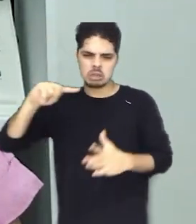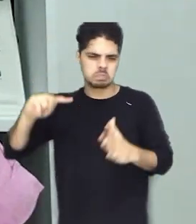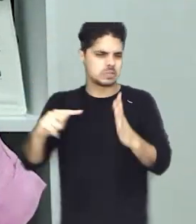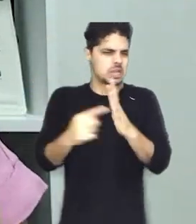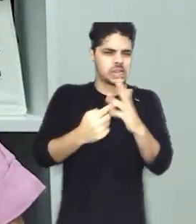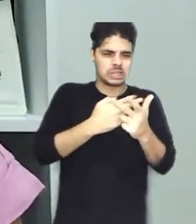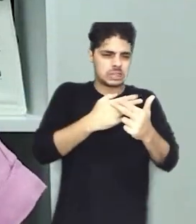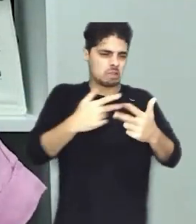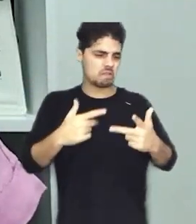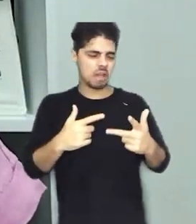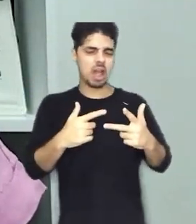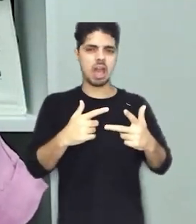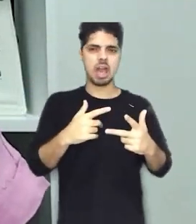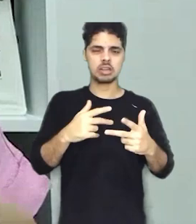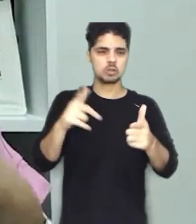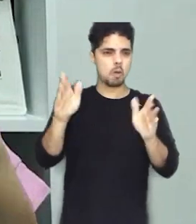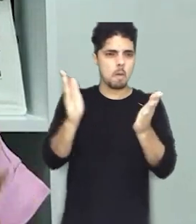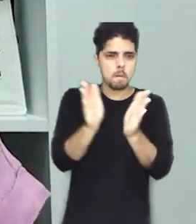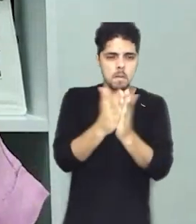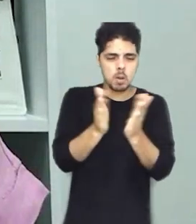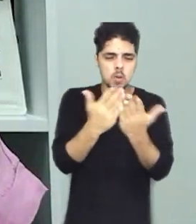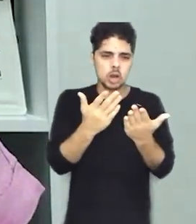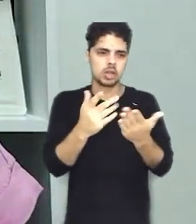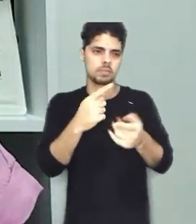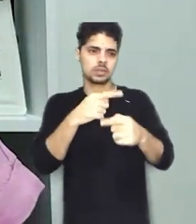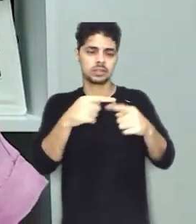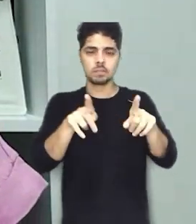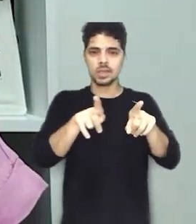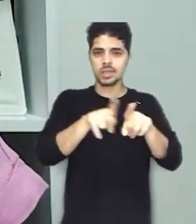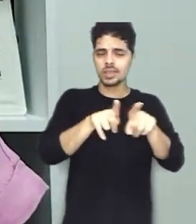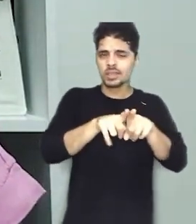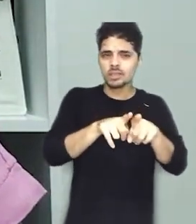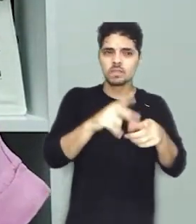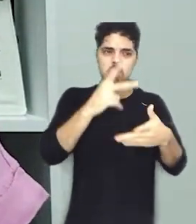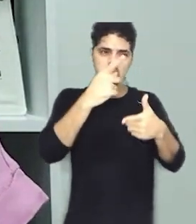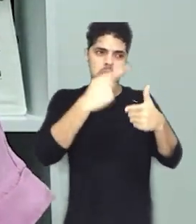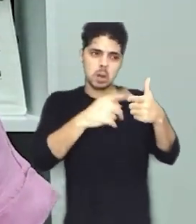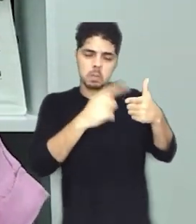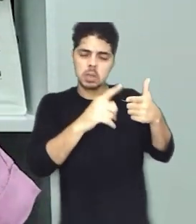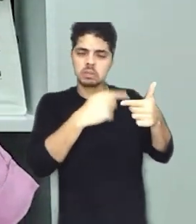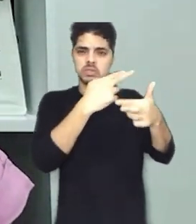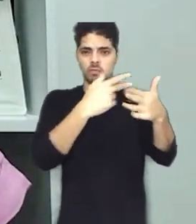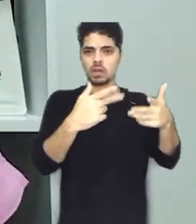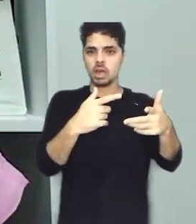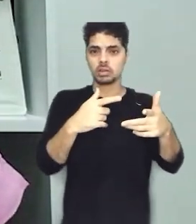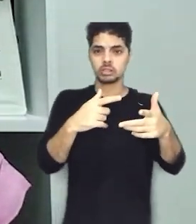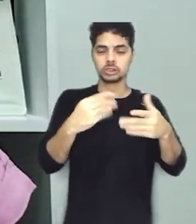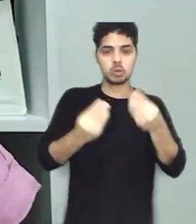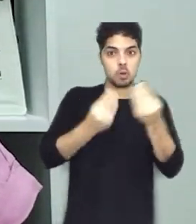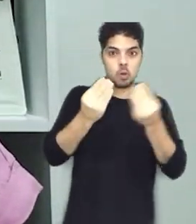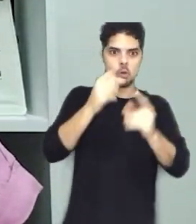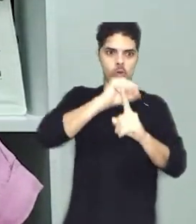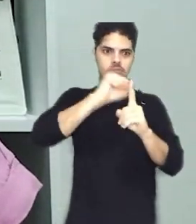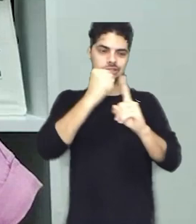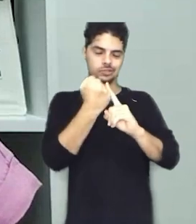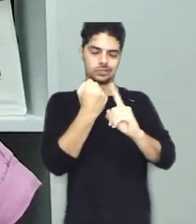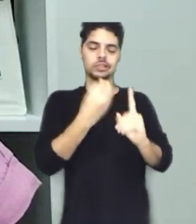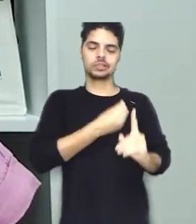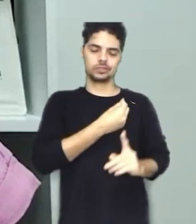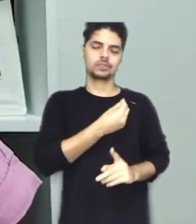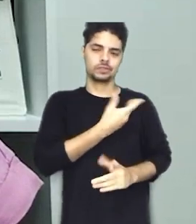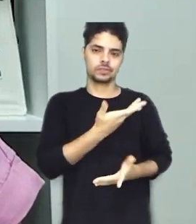generalizada, que aquela sociedade havia questionamento, sobre os modos de viver daquela sociedade.